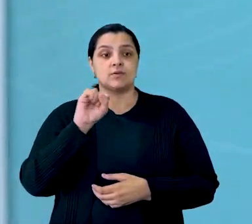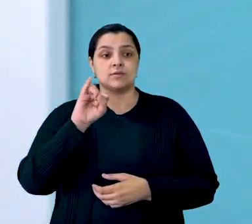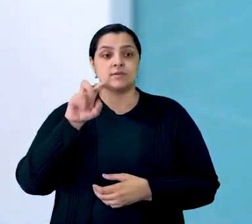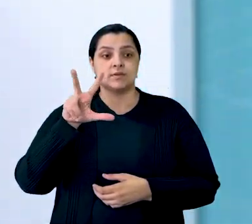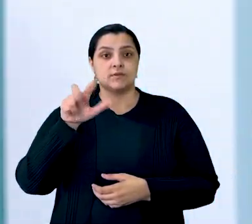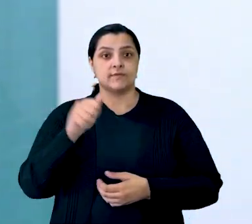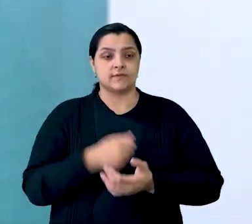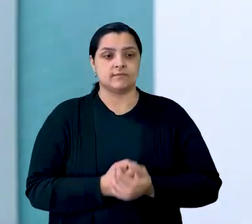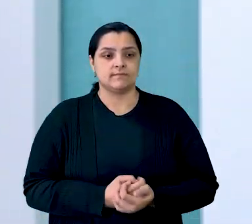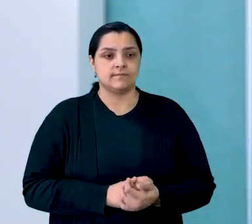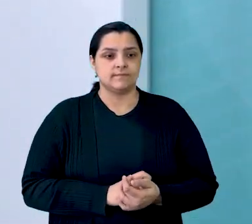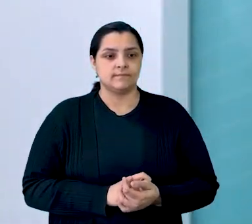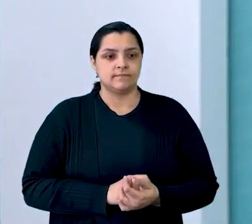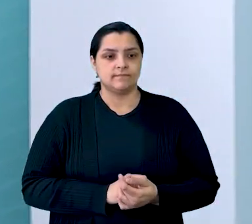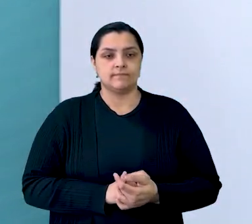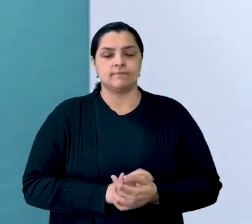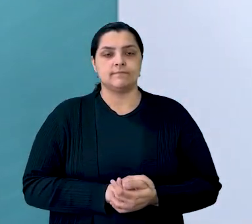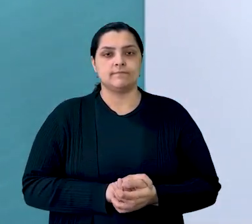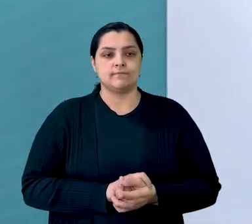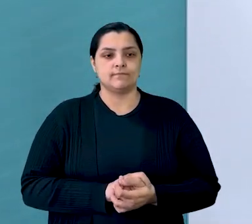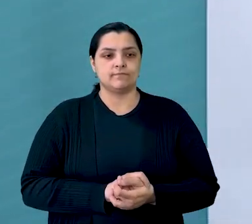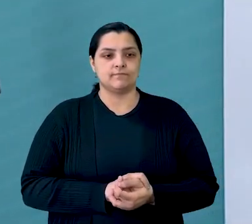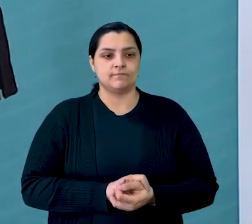Rafael Silva. Oi, Rafael.